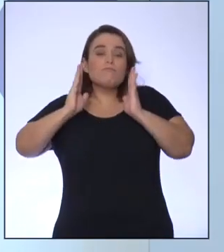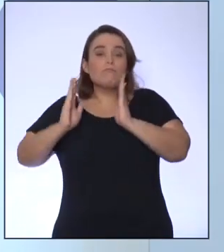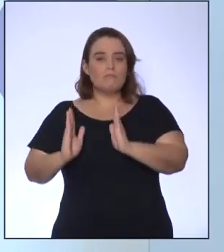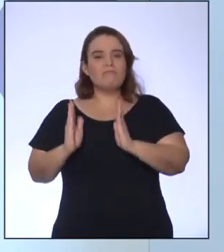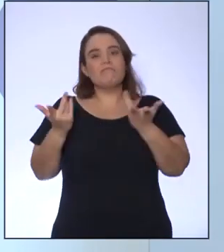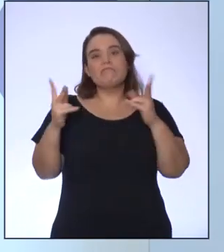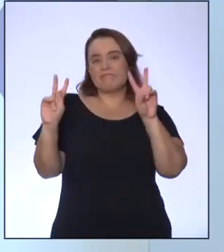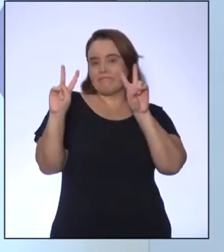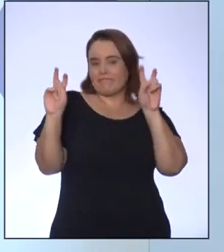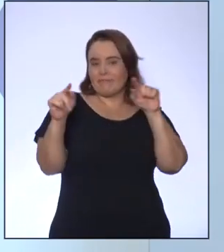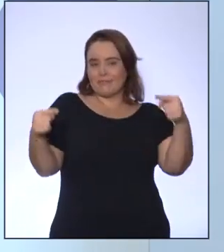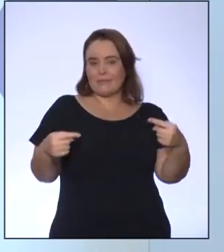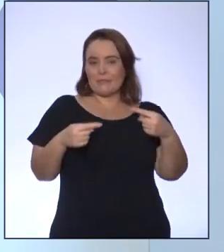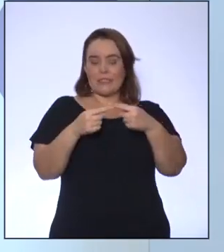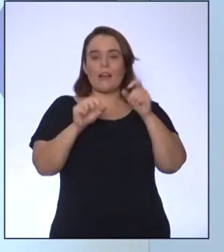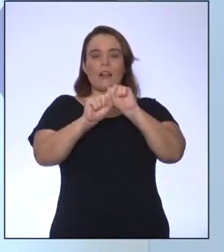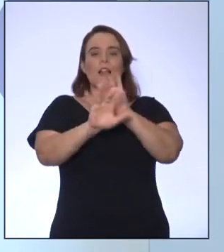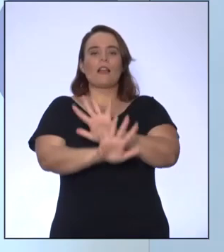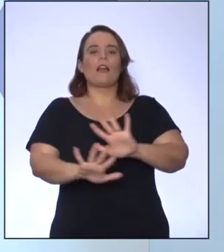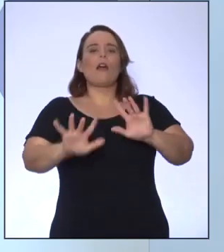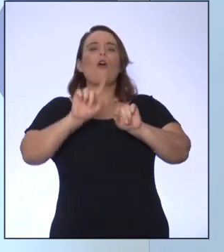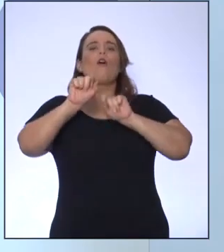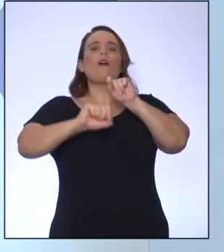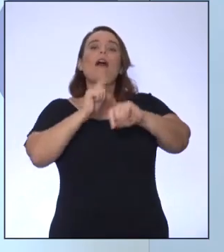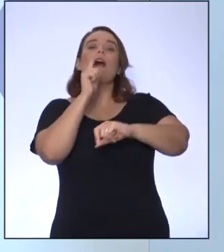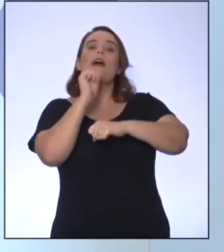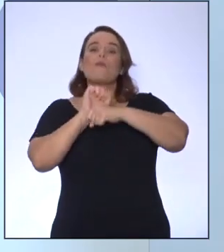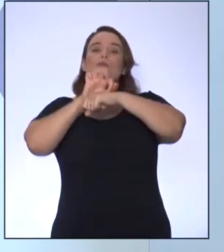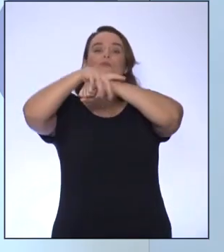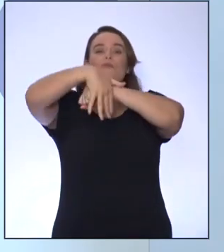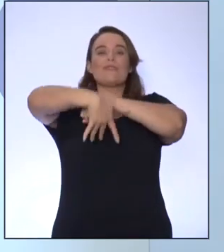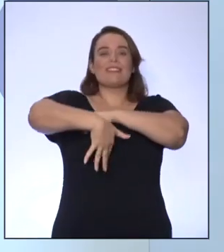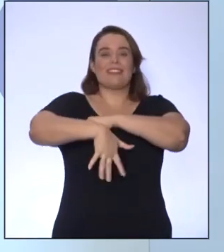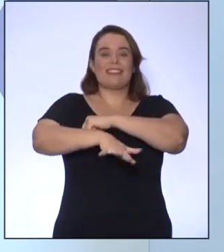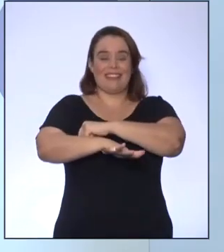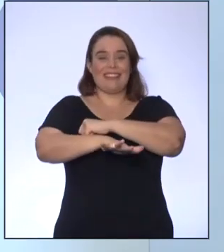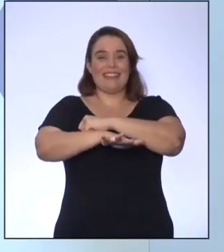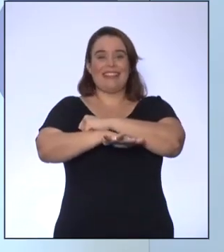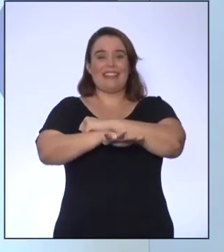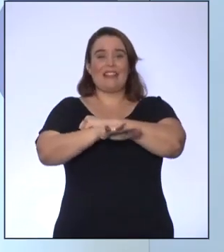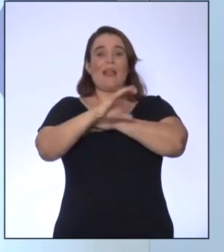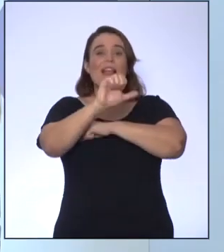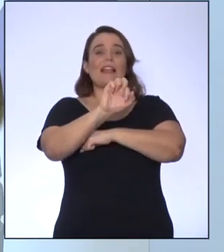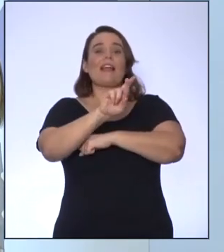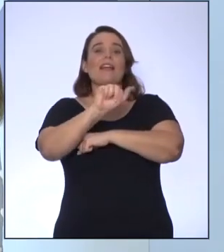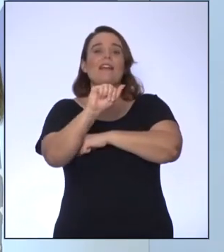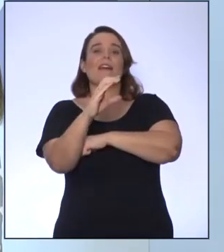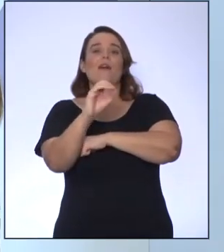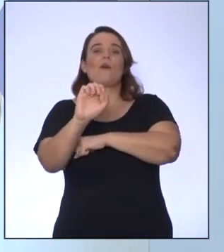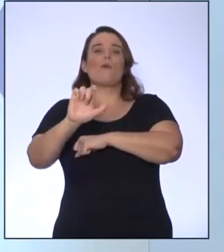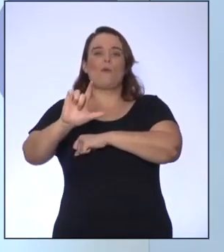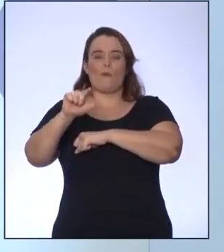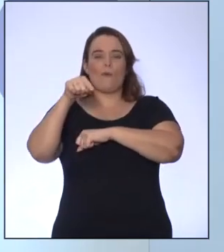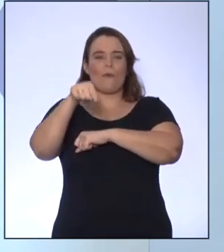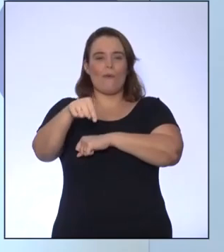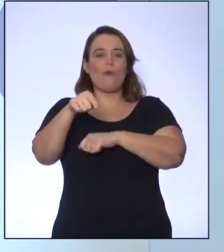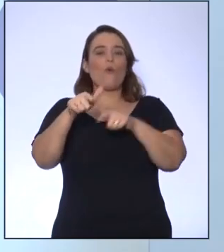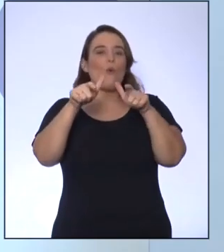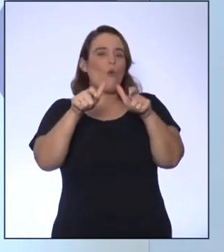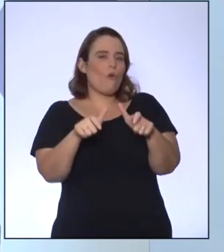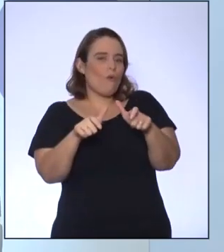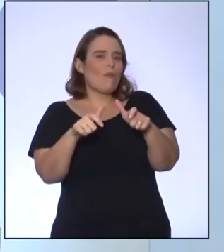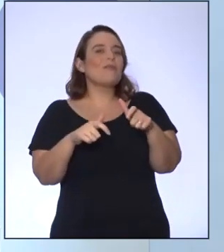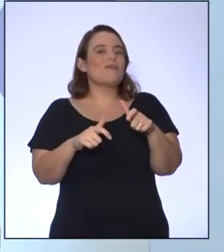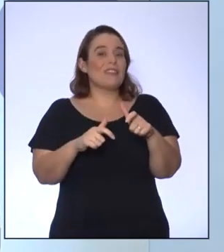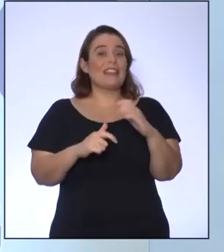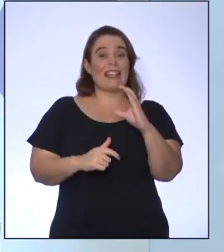de paisagem, que é uma cachoeira, que é a Cachoeira do Caracol, que fica em Canela,